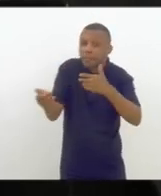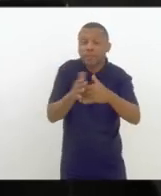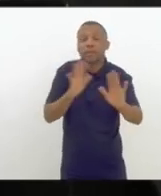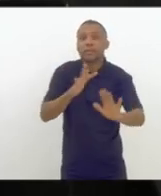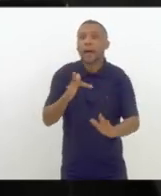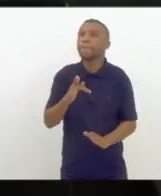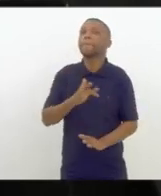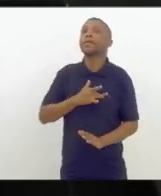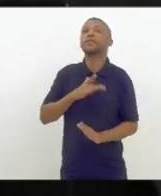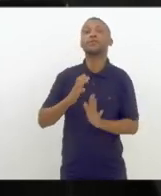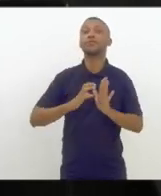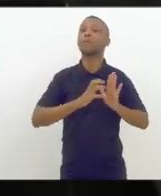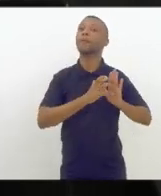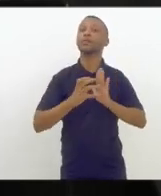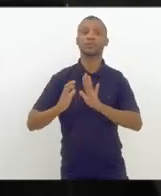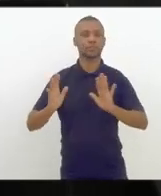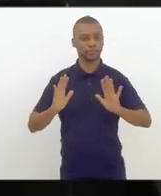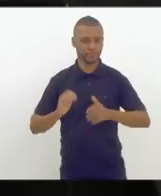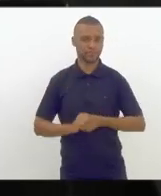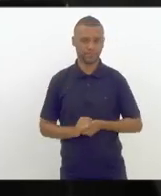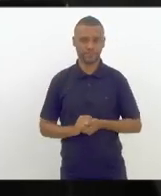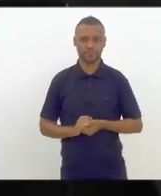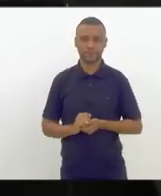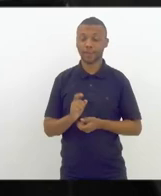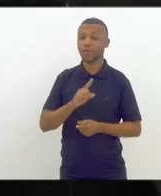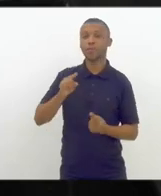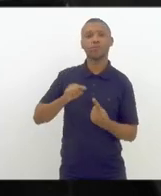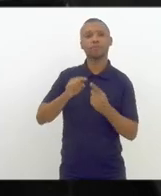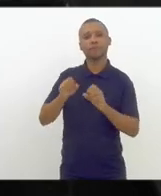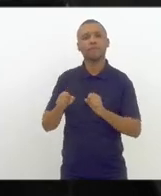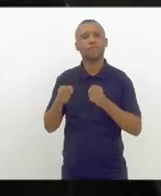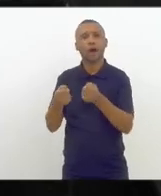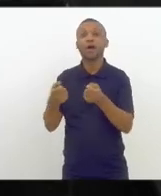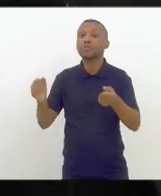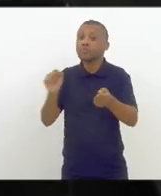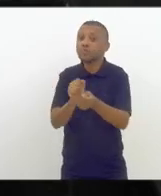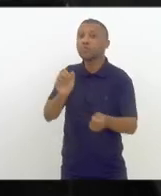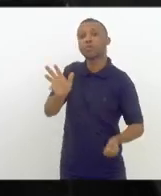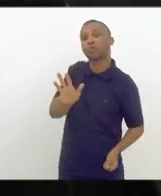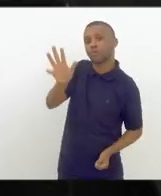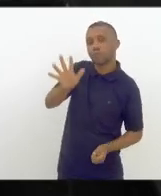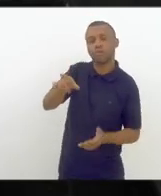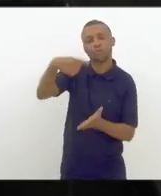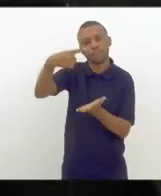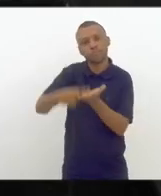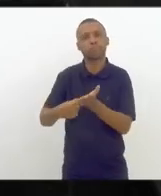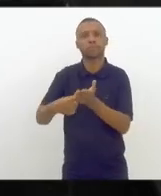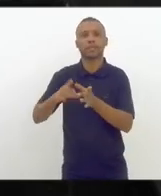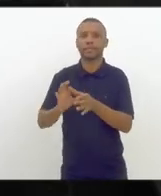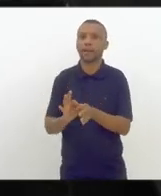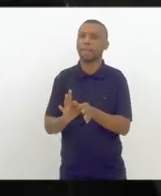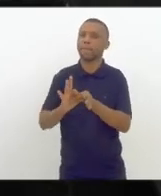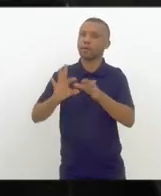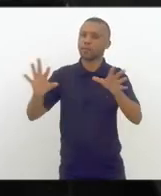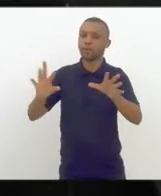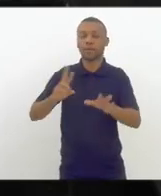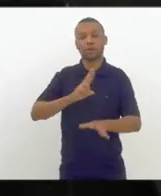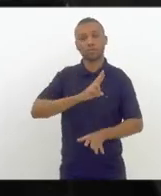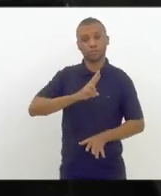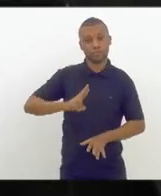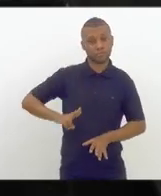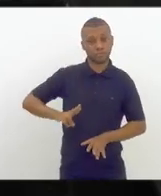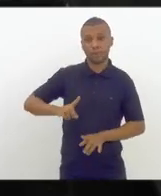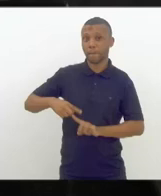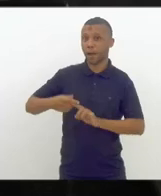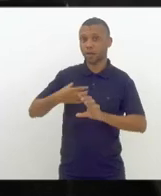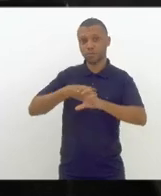paixão partidária, repito, para que fortaleçam nesse momento, com Lula, a agenda da democracia, a agenda do republicanismo e a agenda do